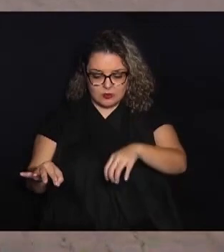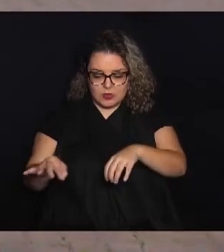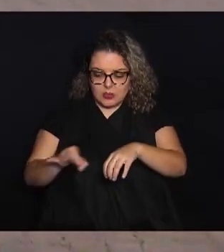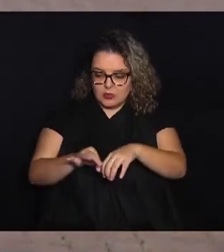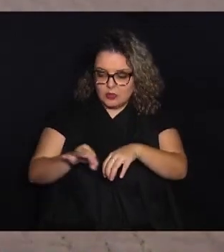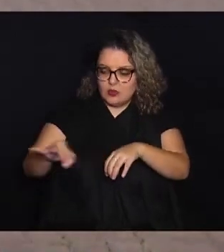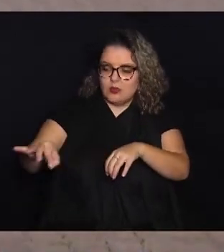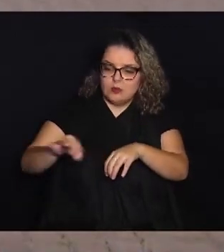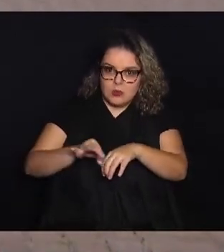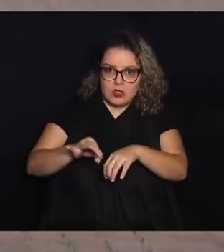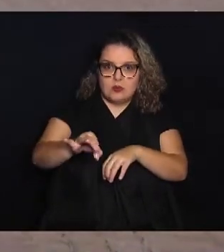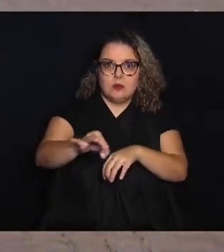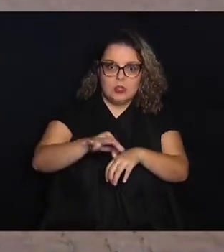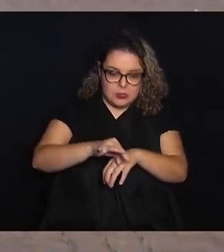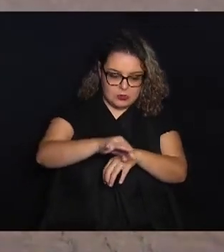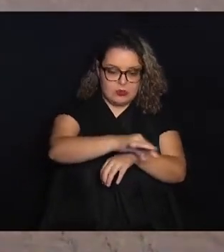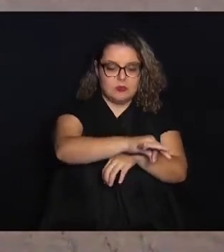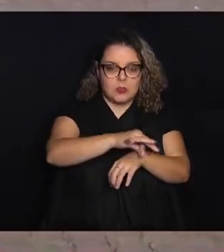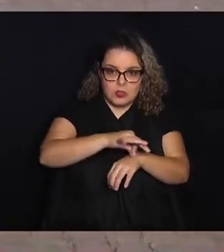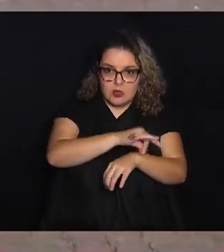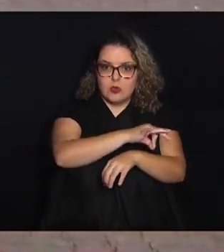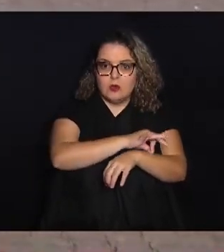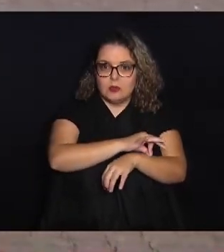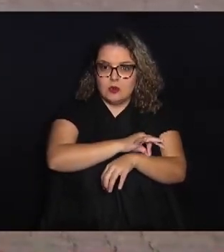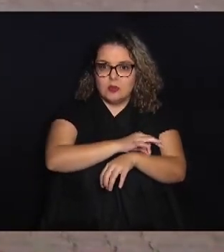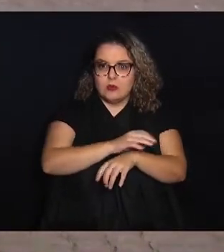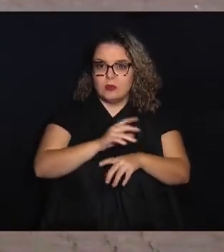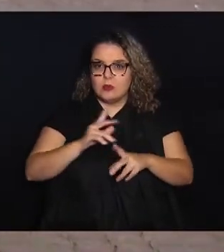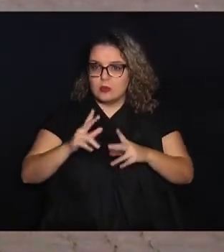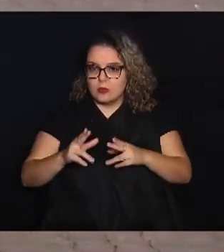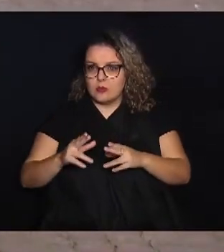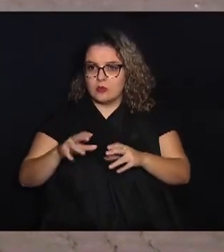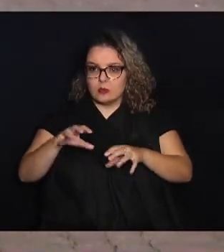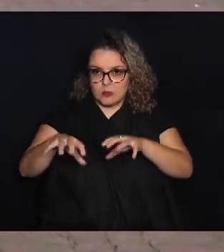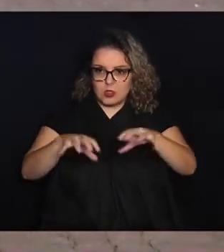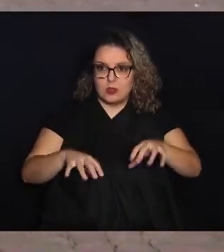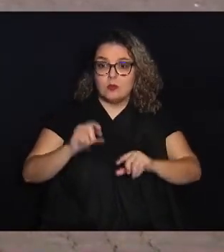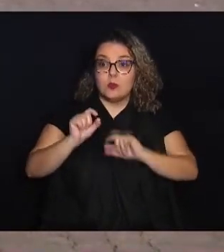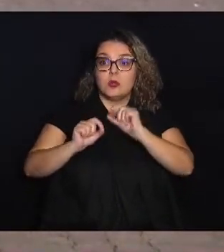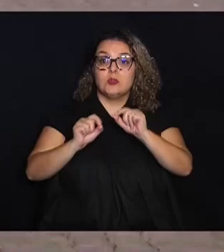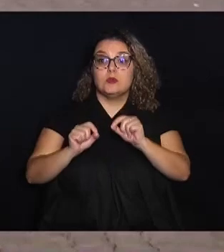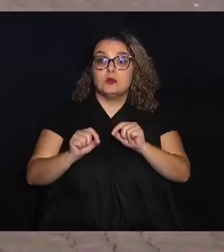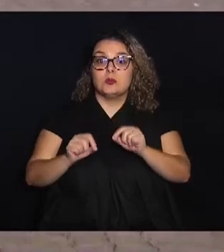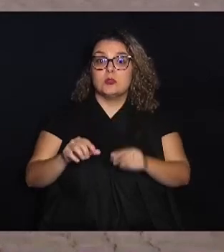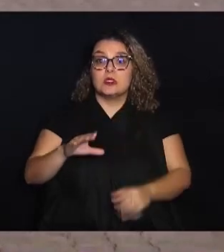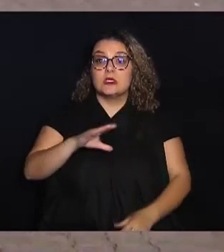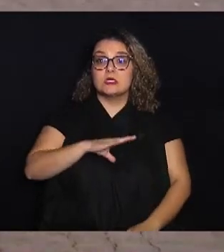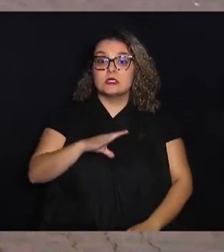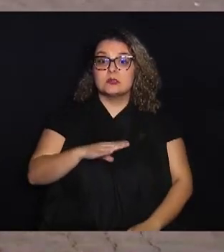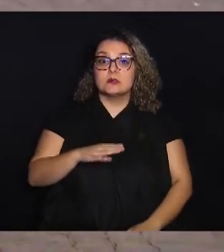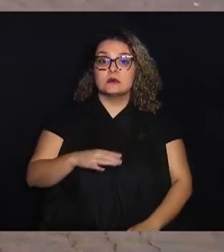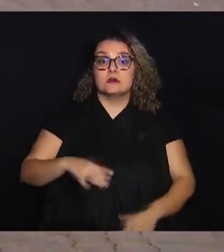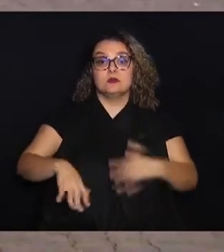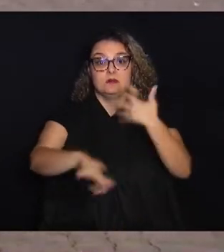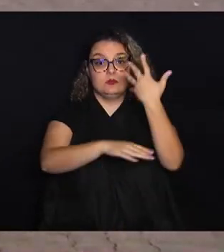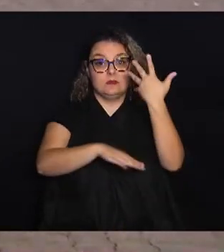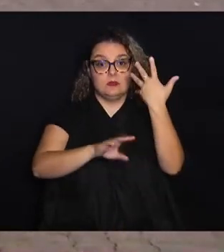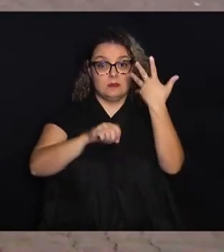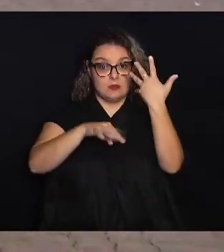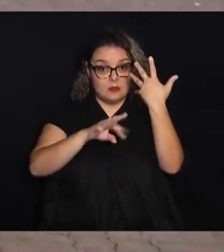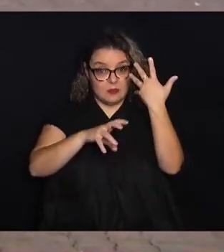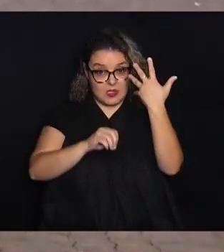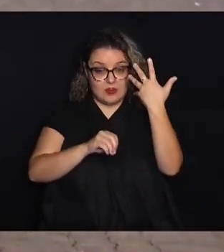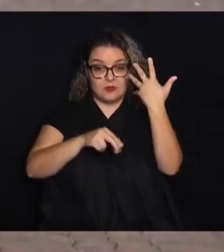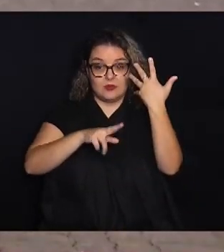do entorno, os principais locais, como se fosse um mapa do que será a cidade, né? E fica aqui na Praça Bento